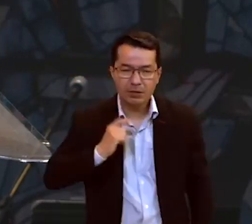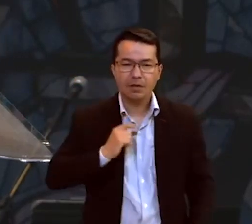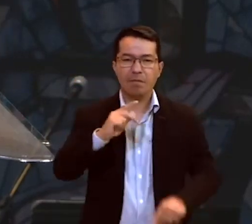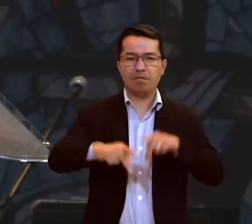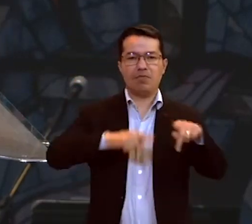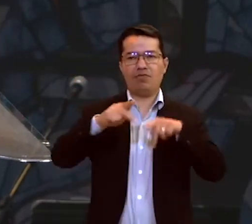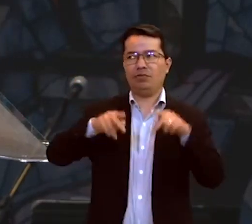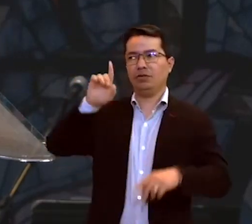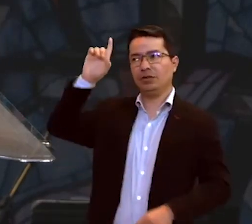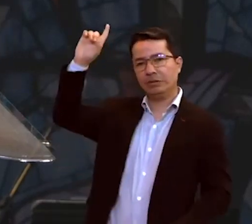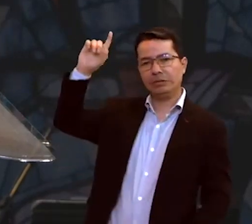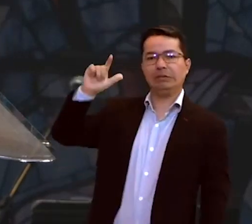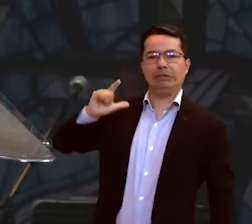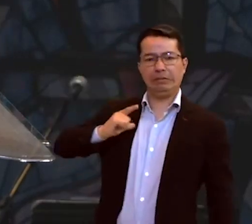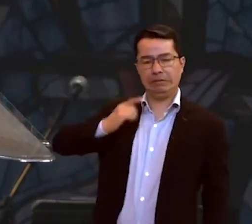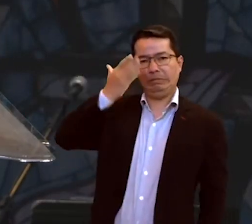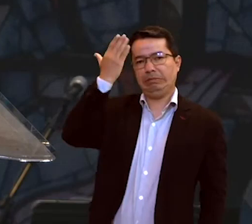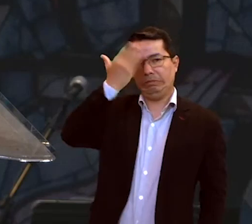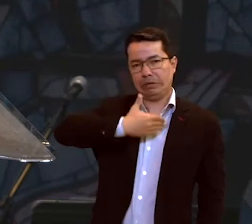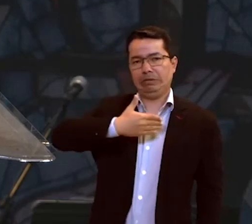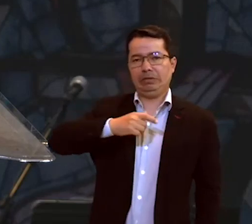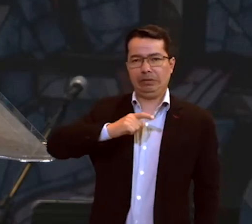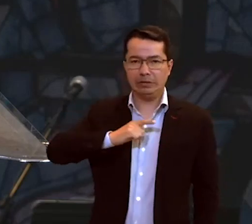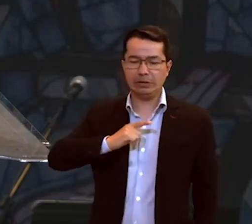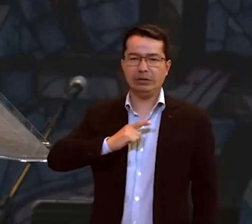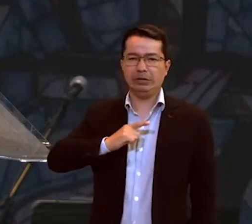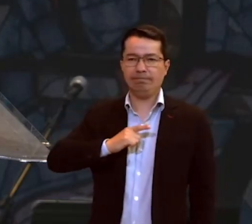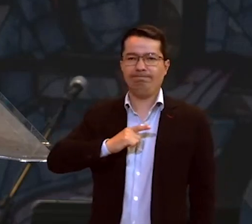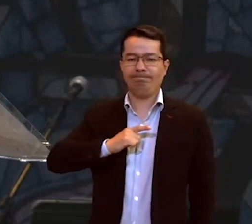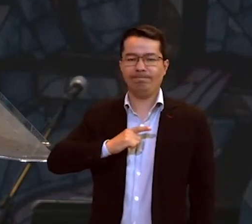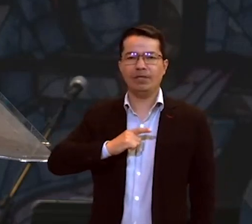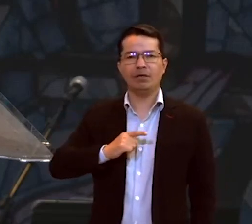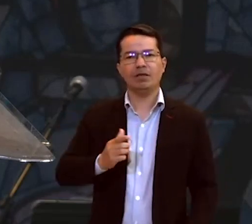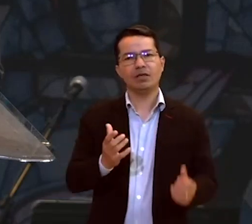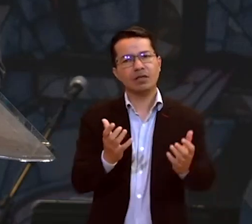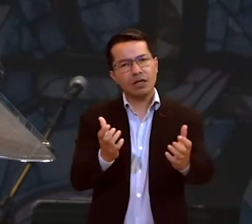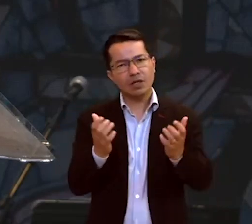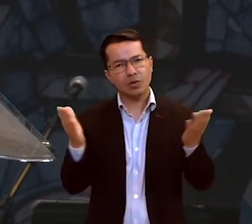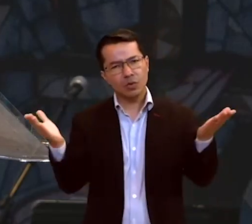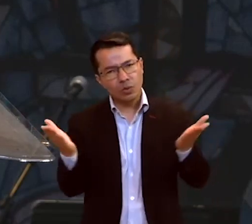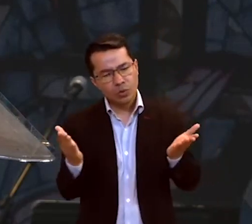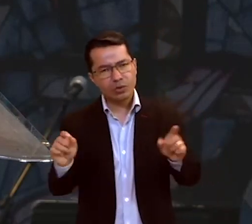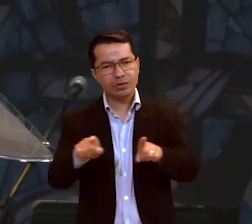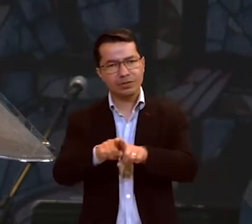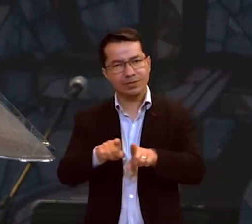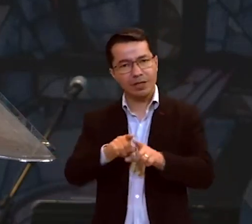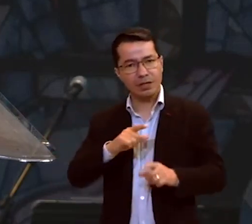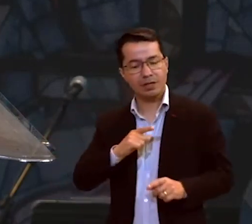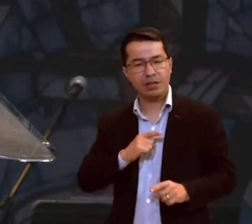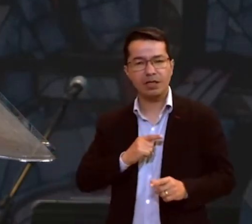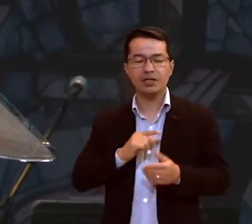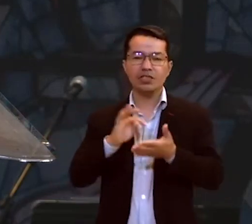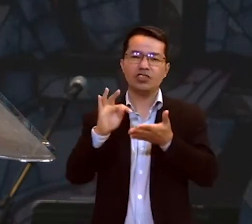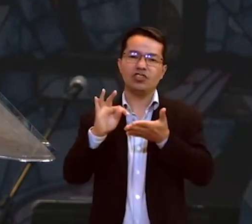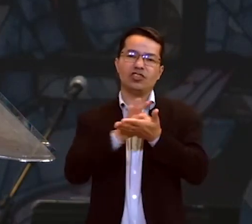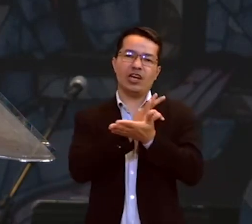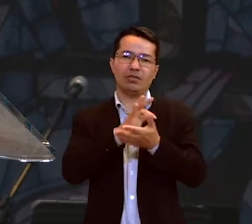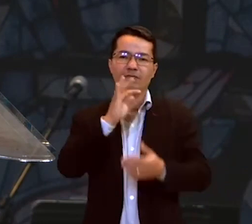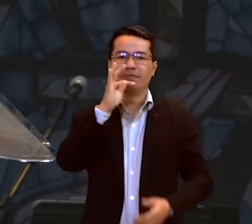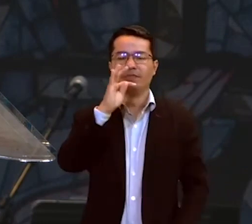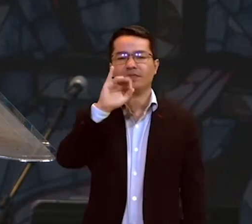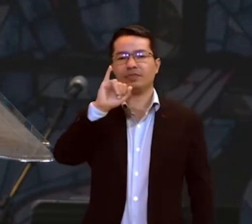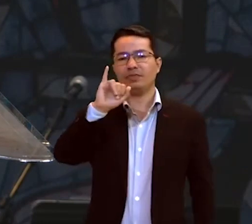por provações na vida. E é por isso que a palavra de Deus tem palavras para nós. E eu queria pensar numa palavra que está na carta de Tiago.